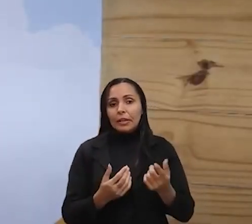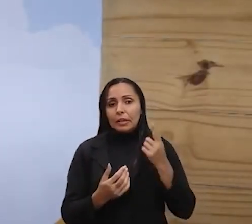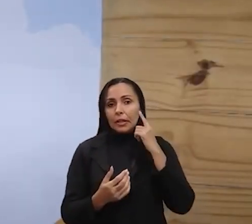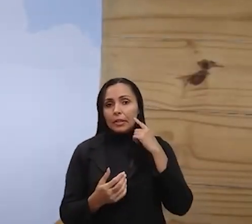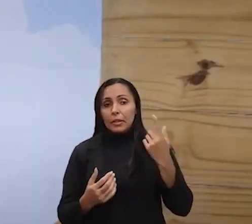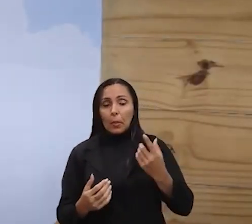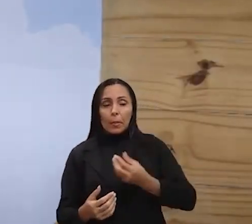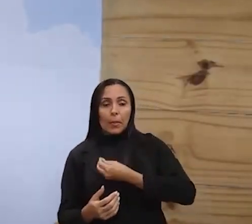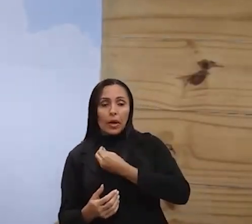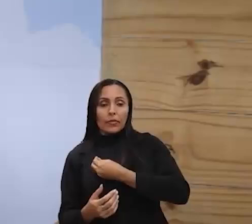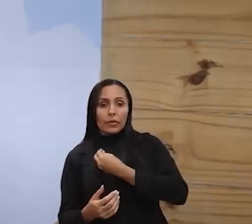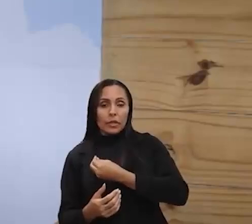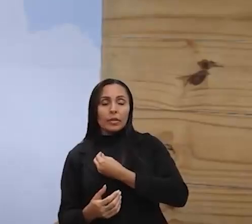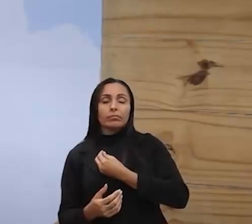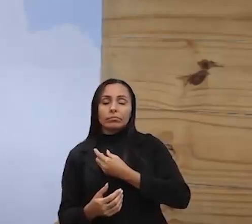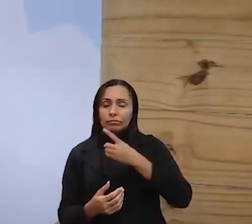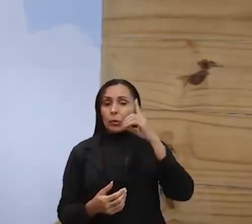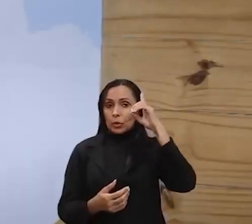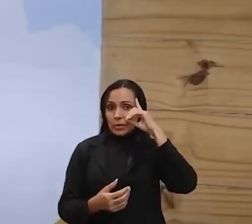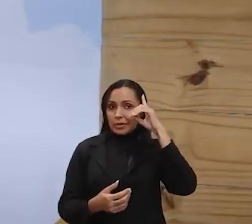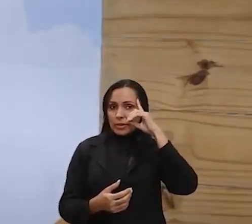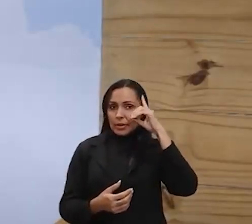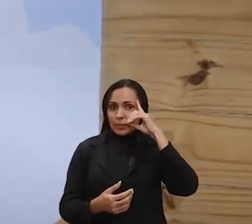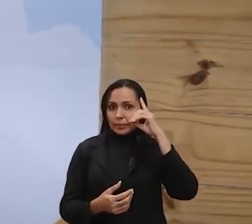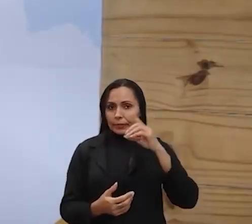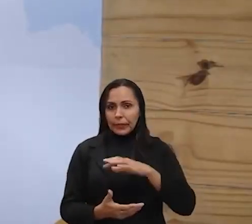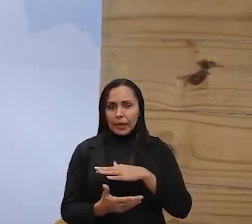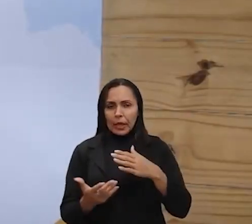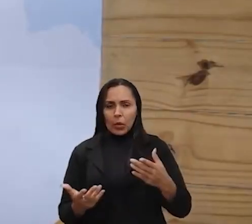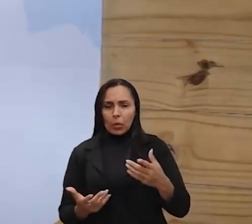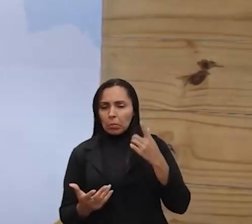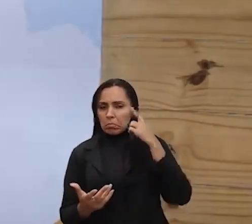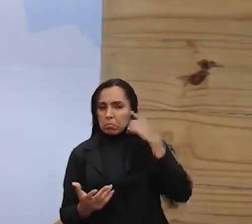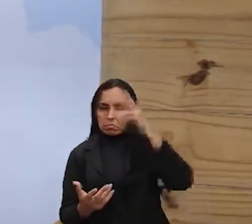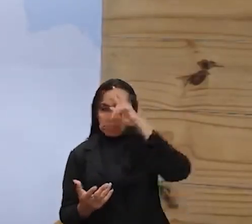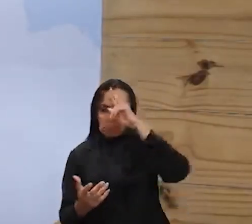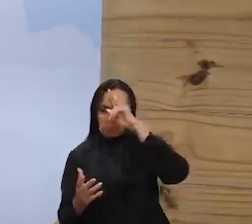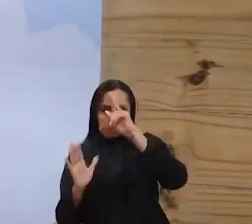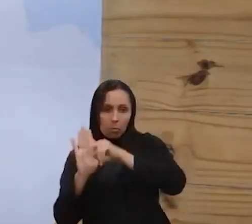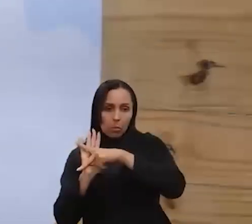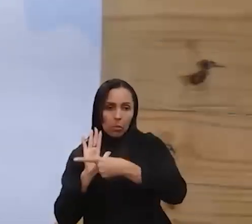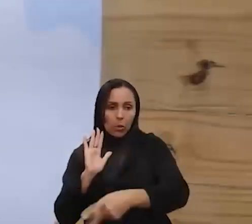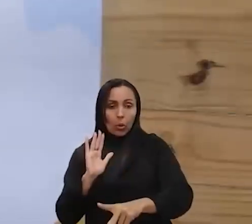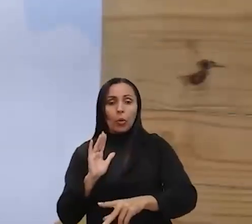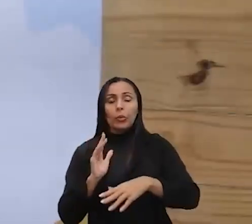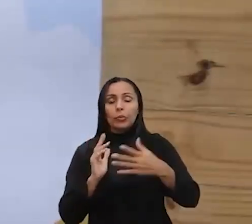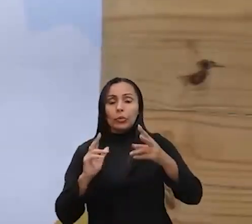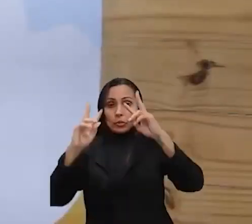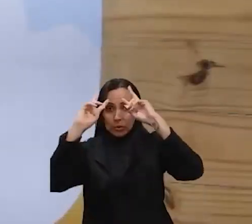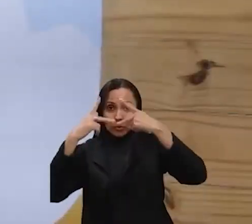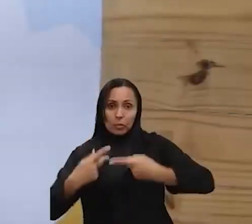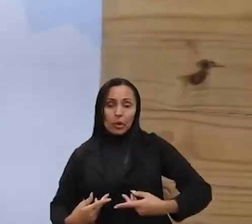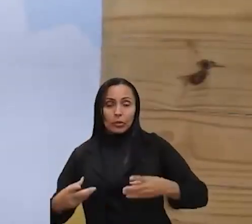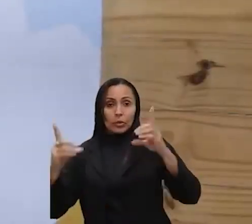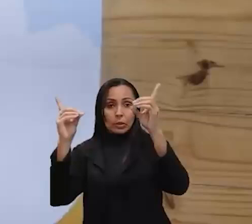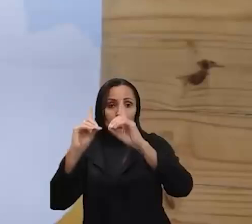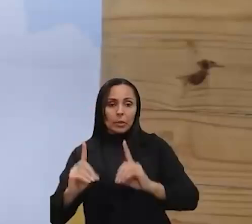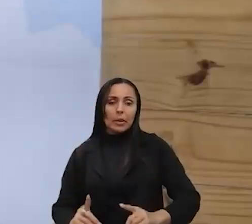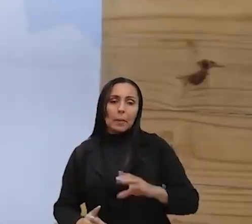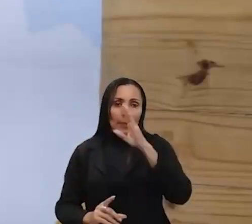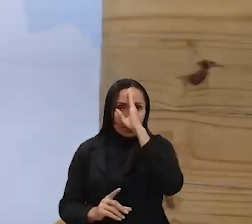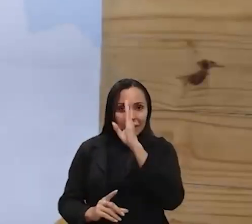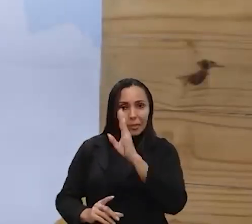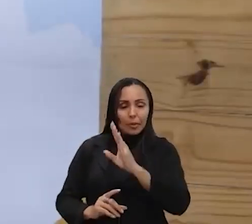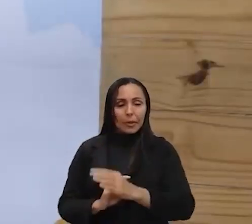a vida, para o dia a dia, é algo inerente ao ser humano com deficiência